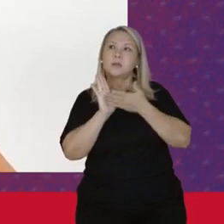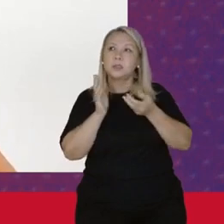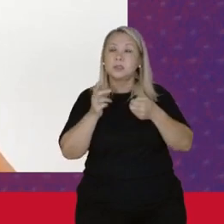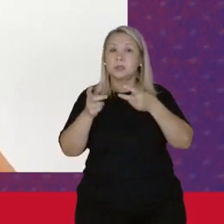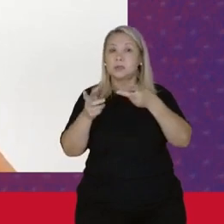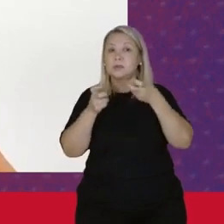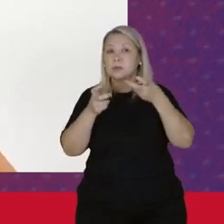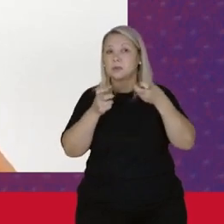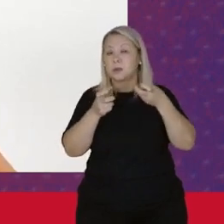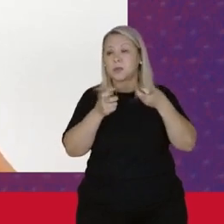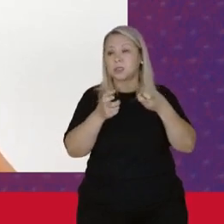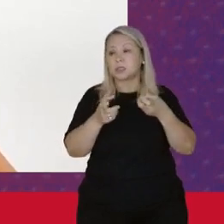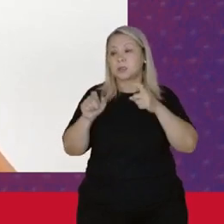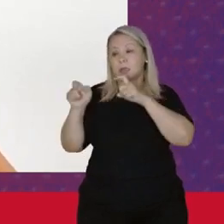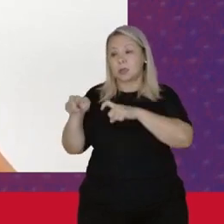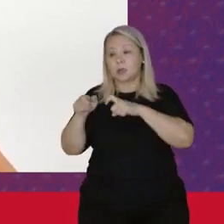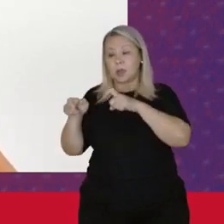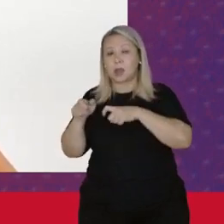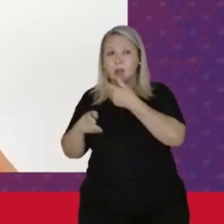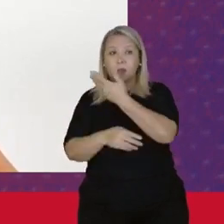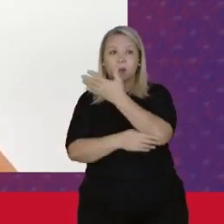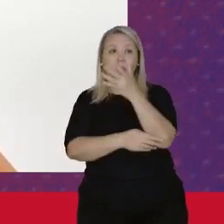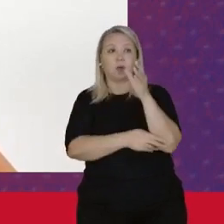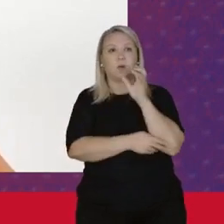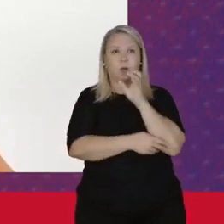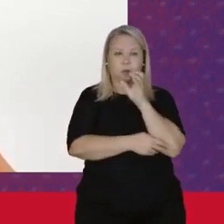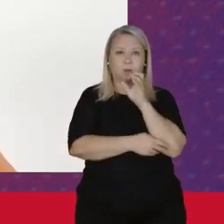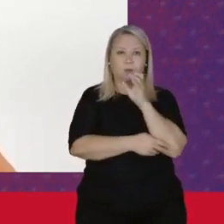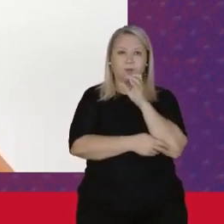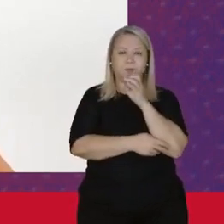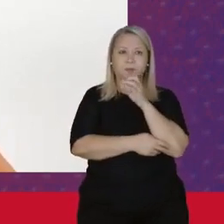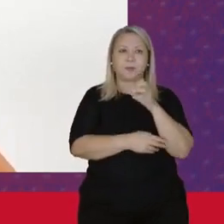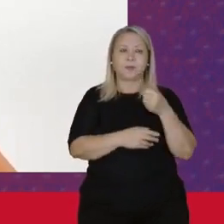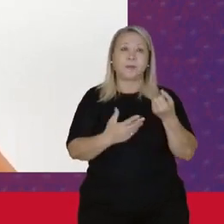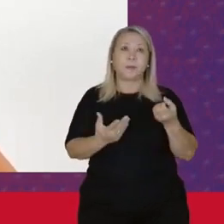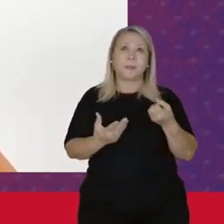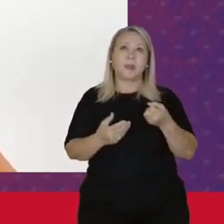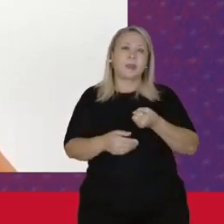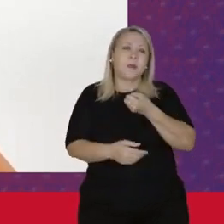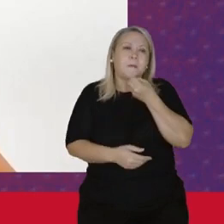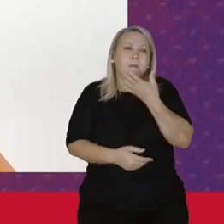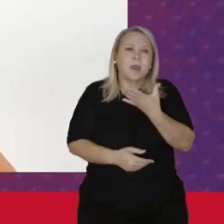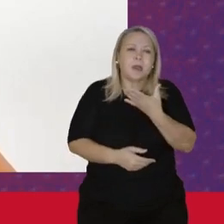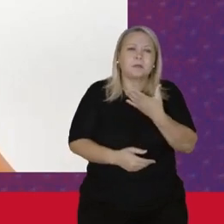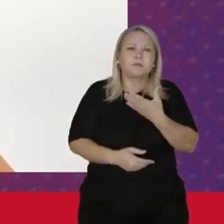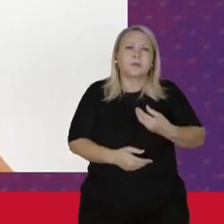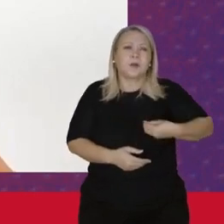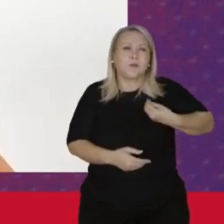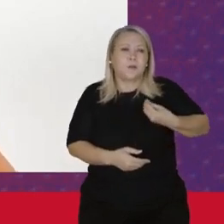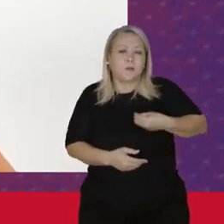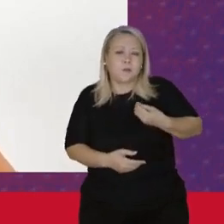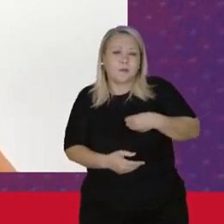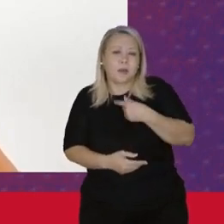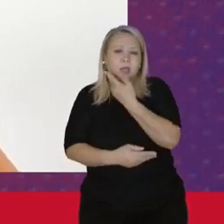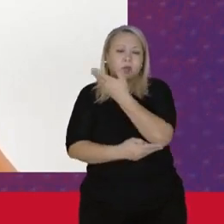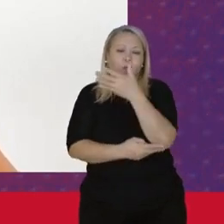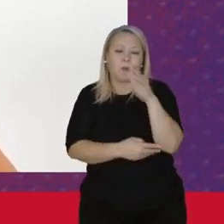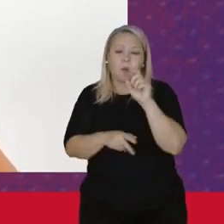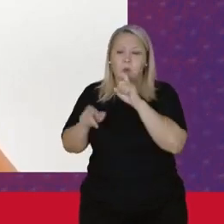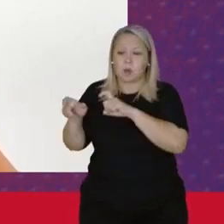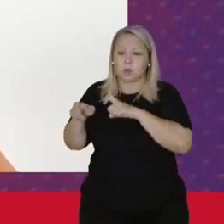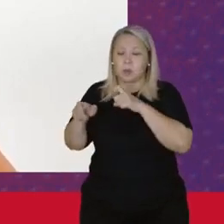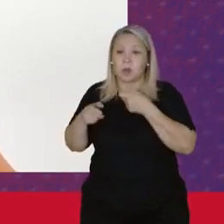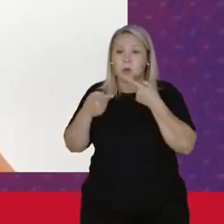da transição agroecológica, na perspectiva desse bem viver no espaço rural, né, nas vidas, né, como isso afeta